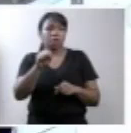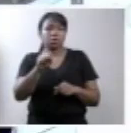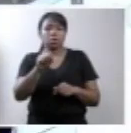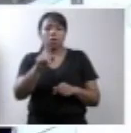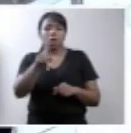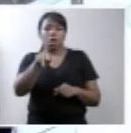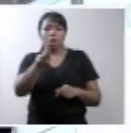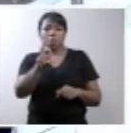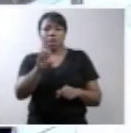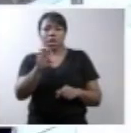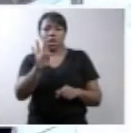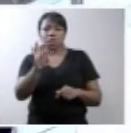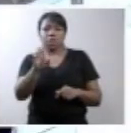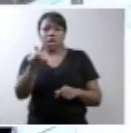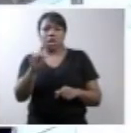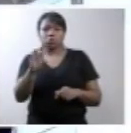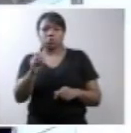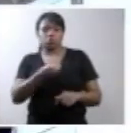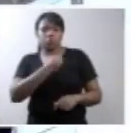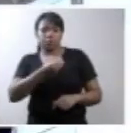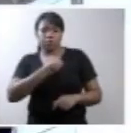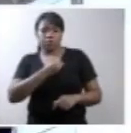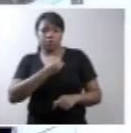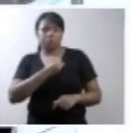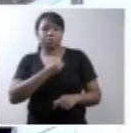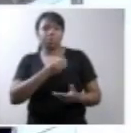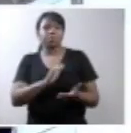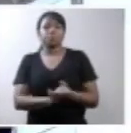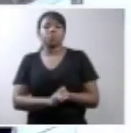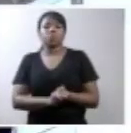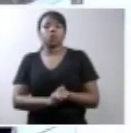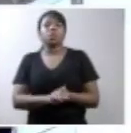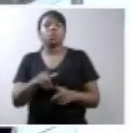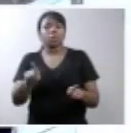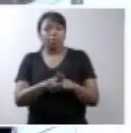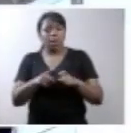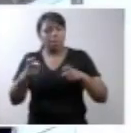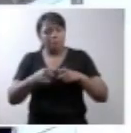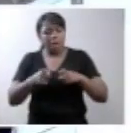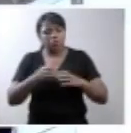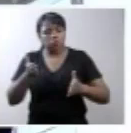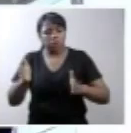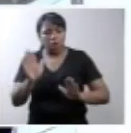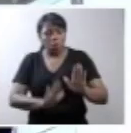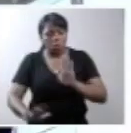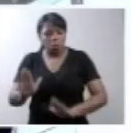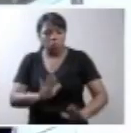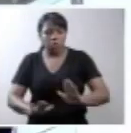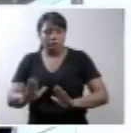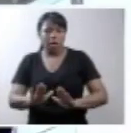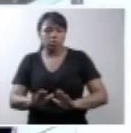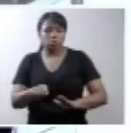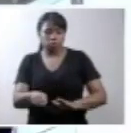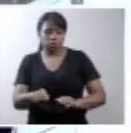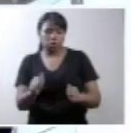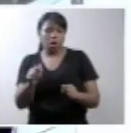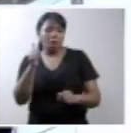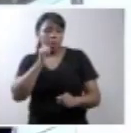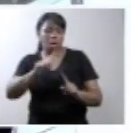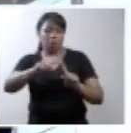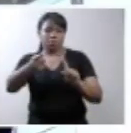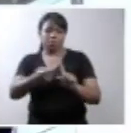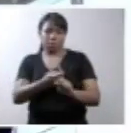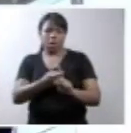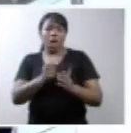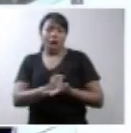esse pretexto de vida carentes de valor cabe ao médico cuidado com a gestante de um filho